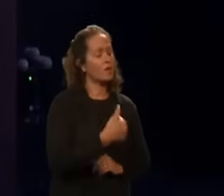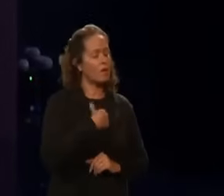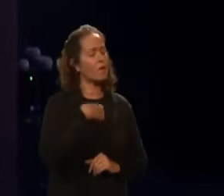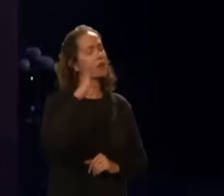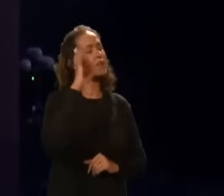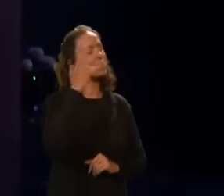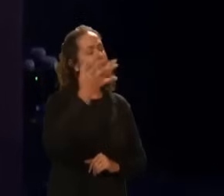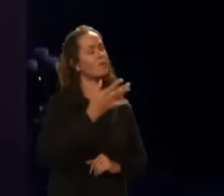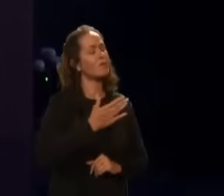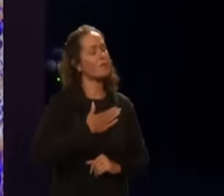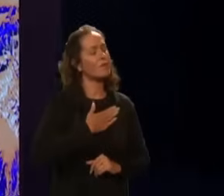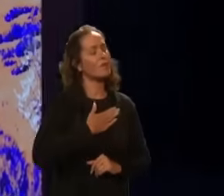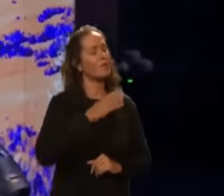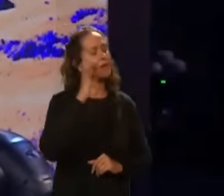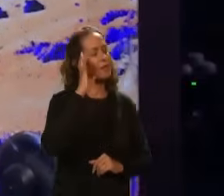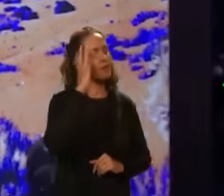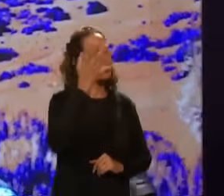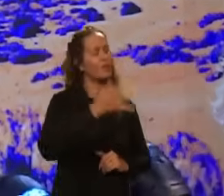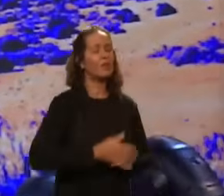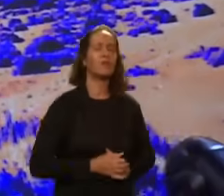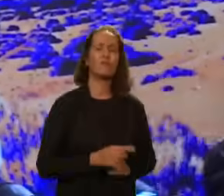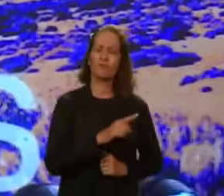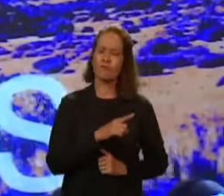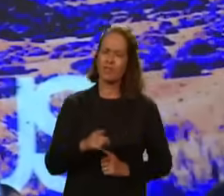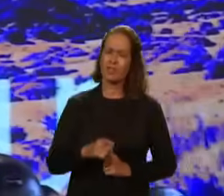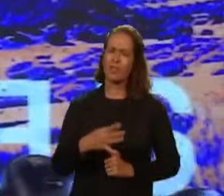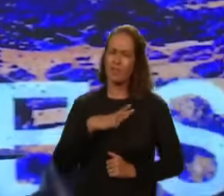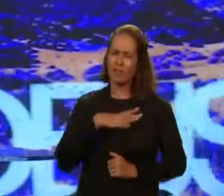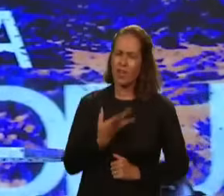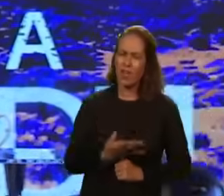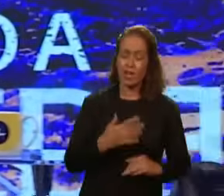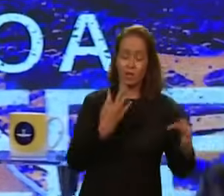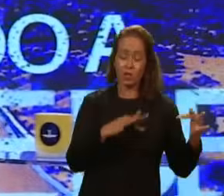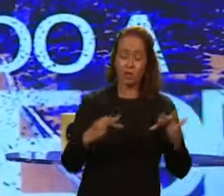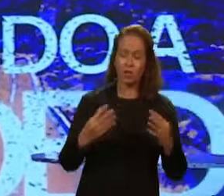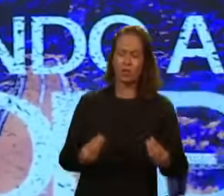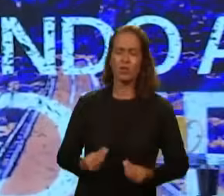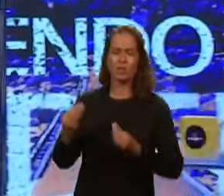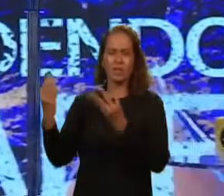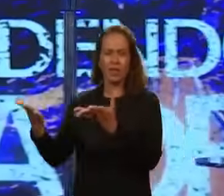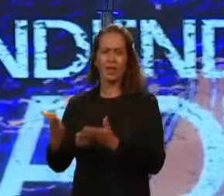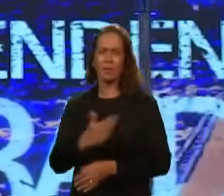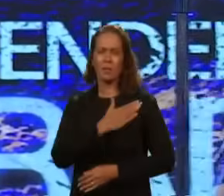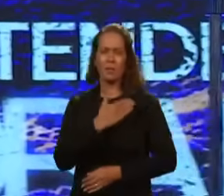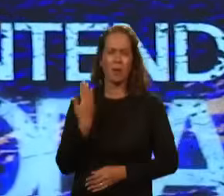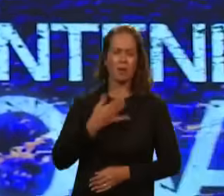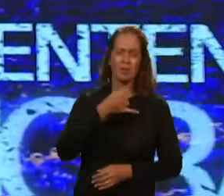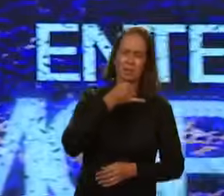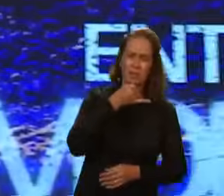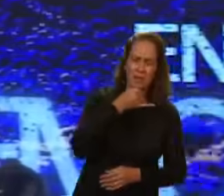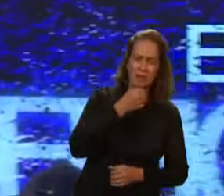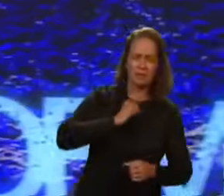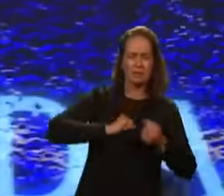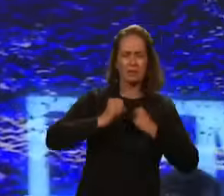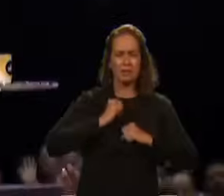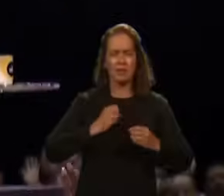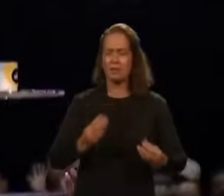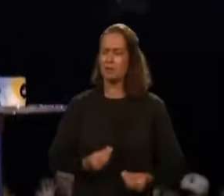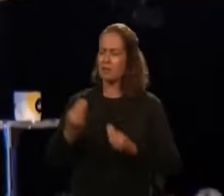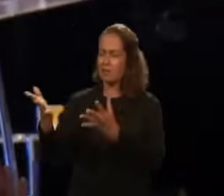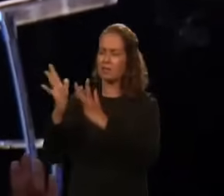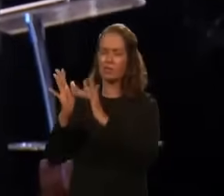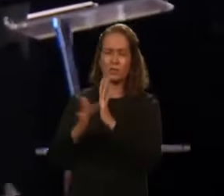resolvo. Quem tem coragem de entregar a dor para Ele hoje? Tem coragem de entregar a morte, a tristeza, o desânimo, a ansiedade? Quem